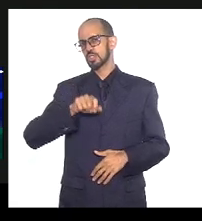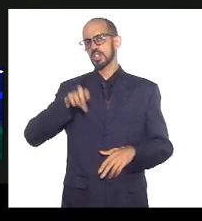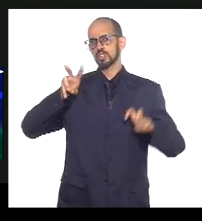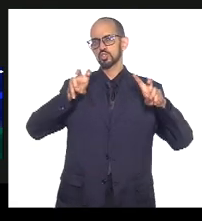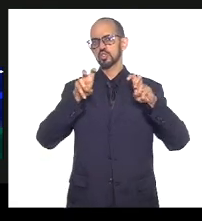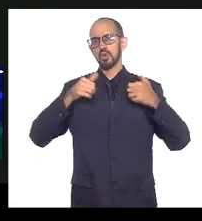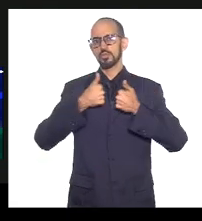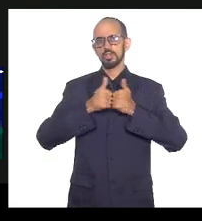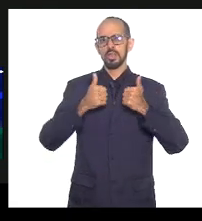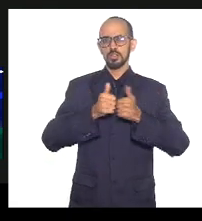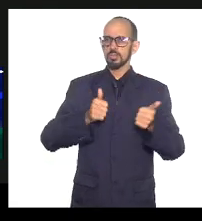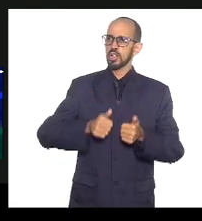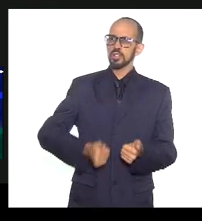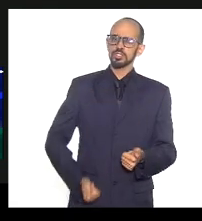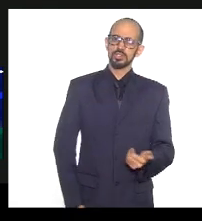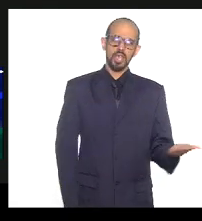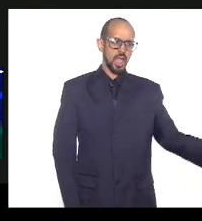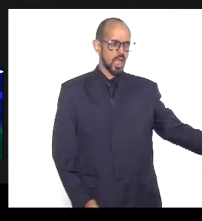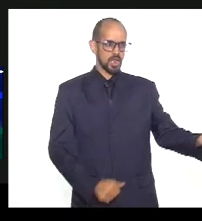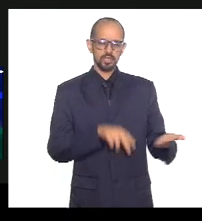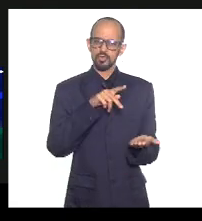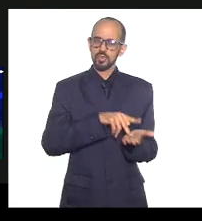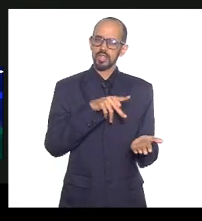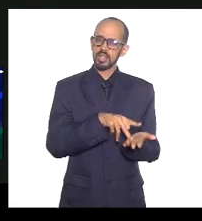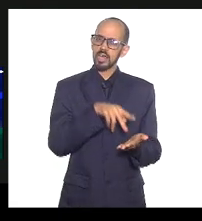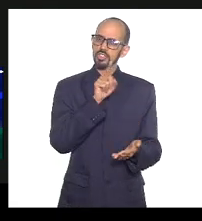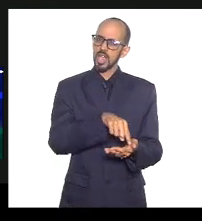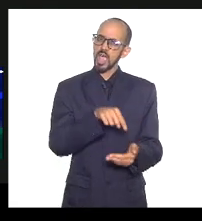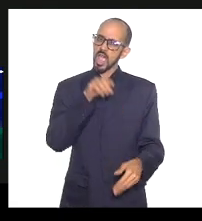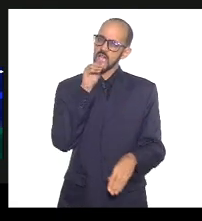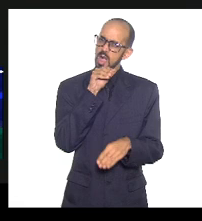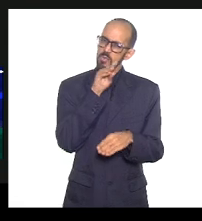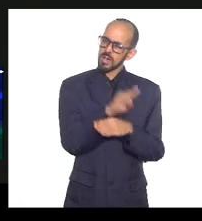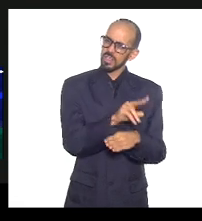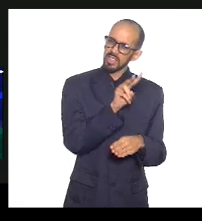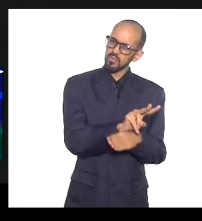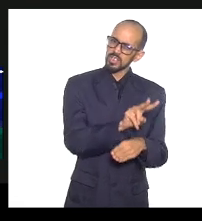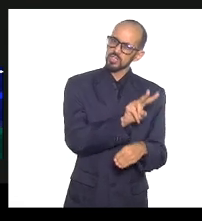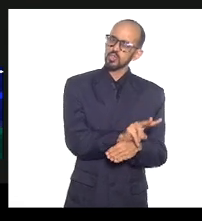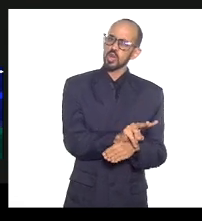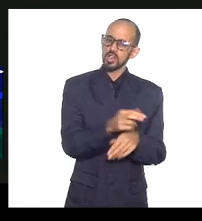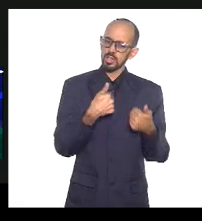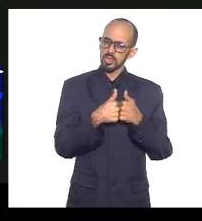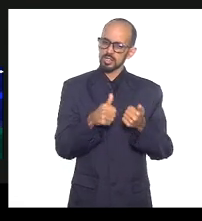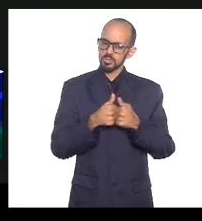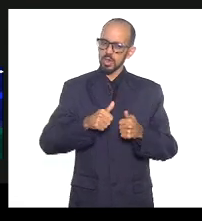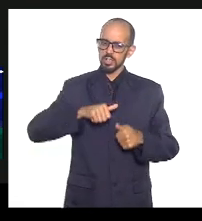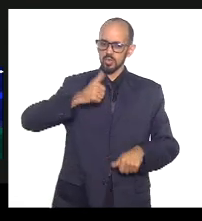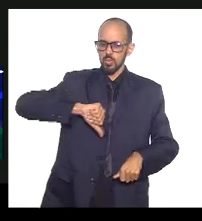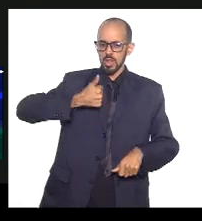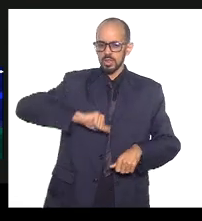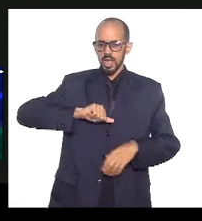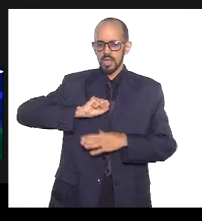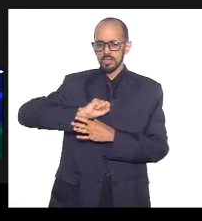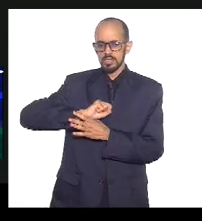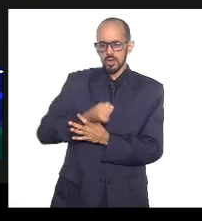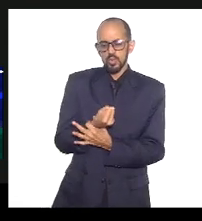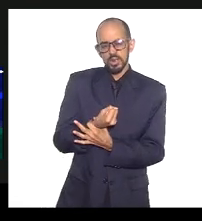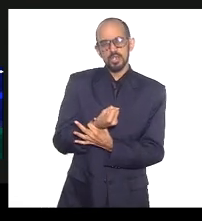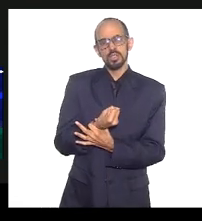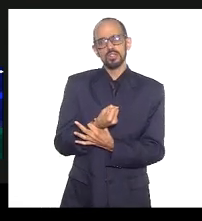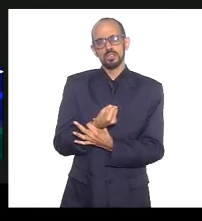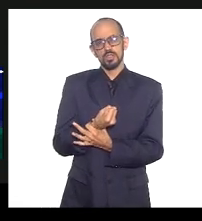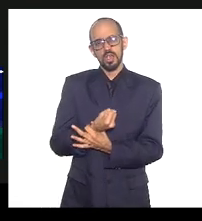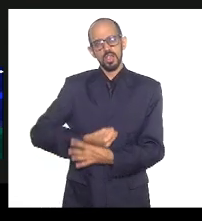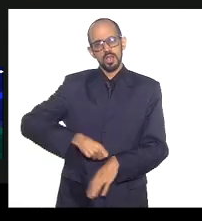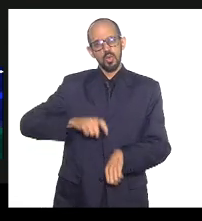realmente é uma defensora do transporte de qualidade do transporte com segurança do transporte